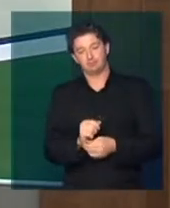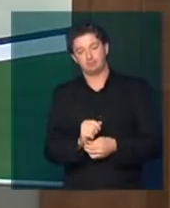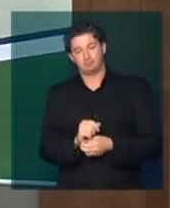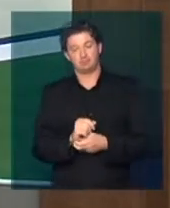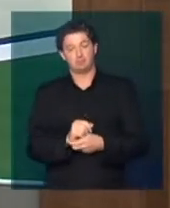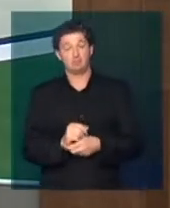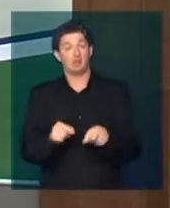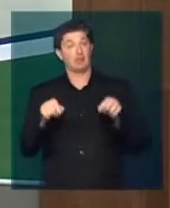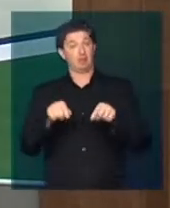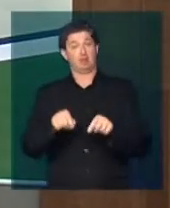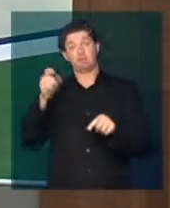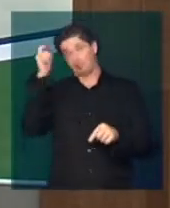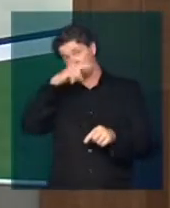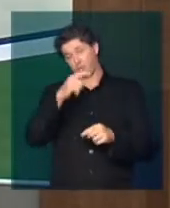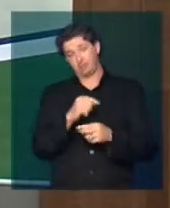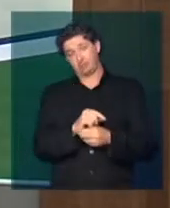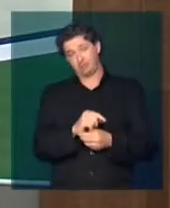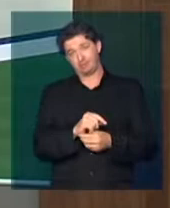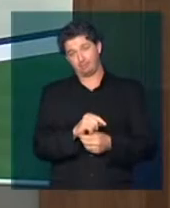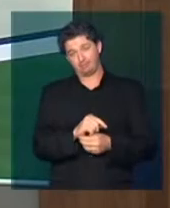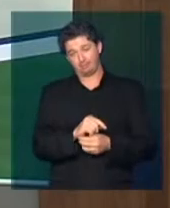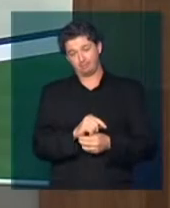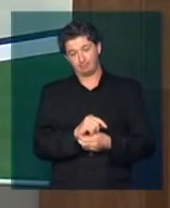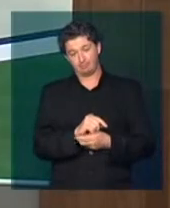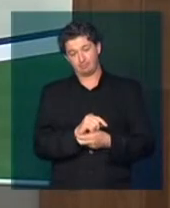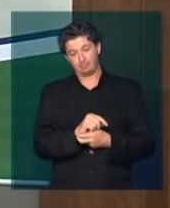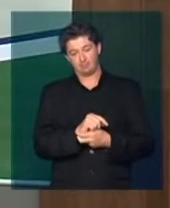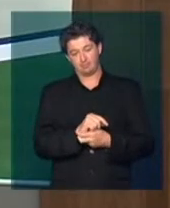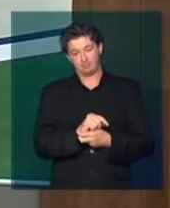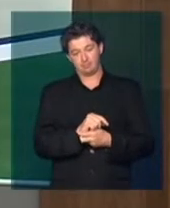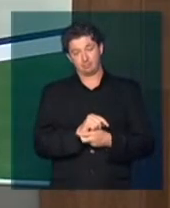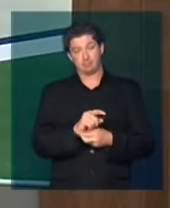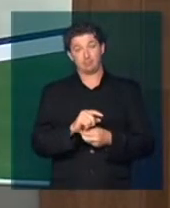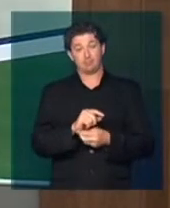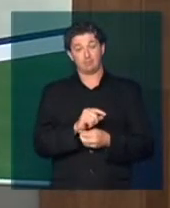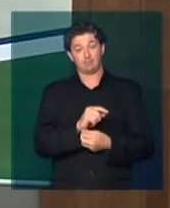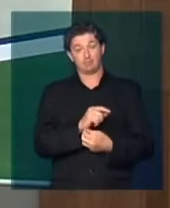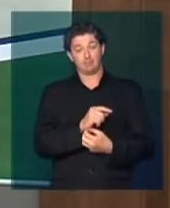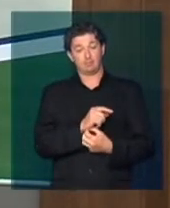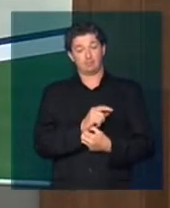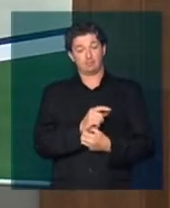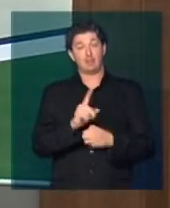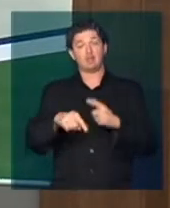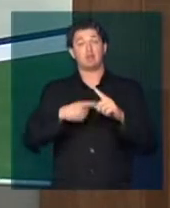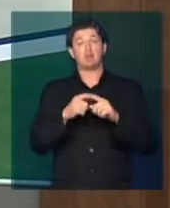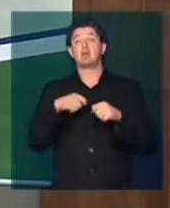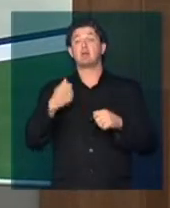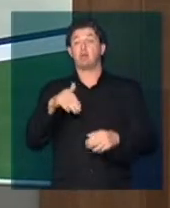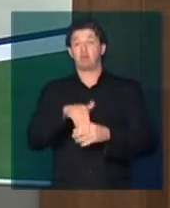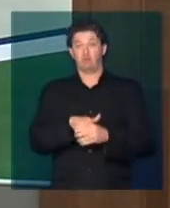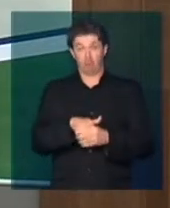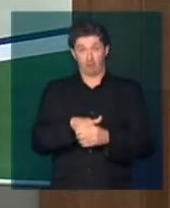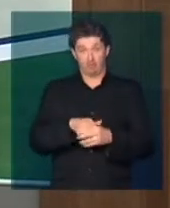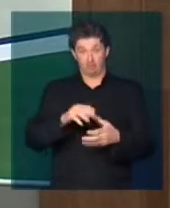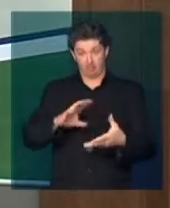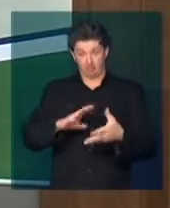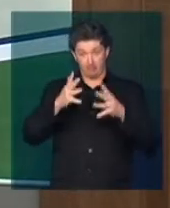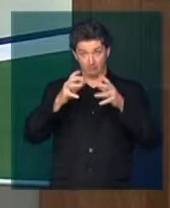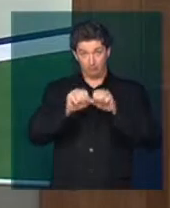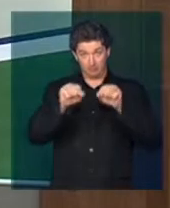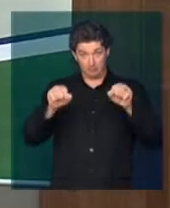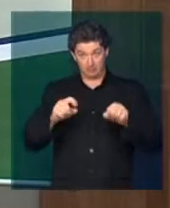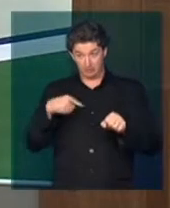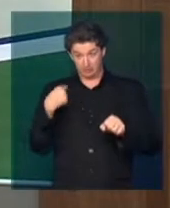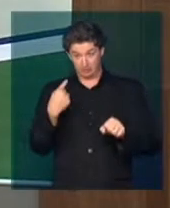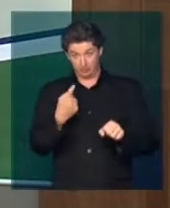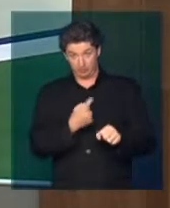essa tem sido a dificuldade acrescida de que quem vai votar para reformar o sistema que